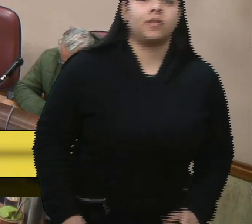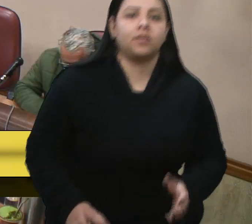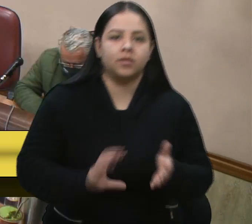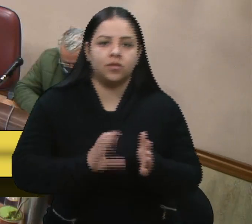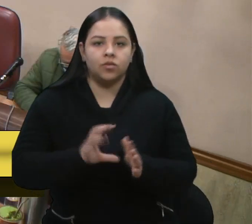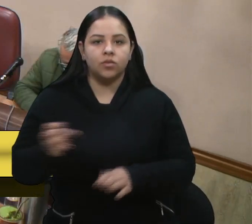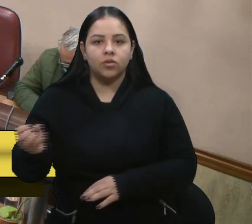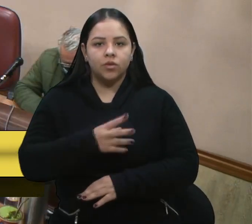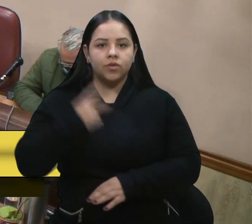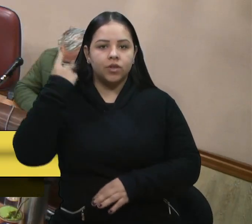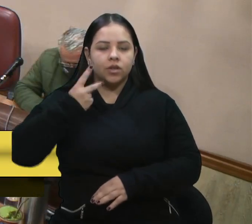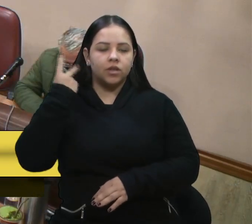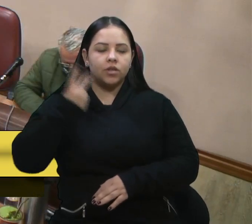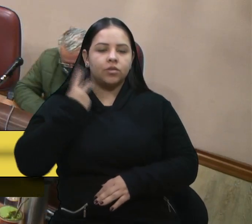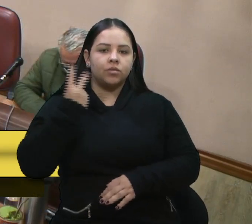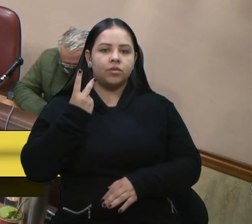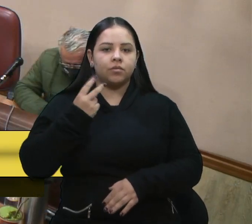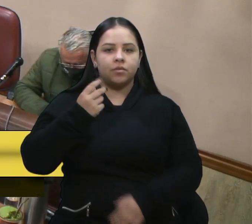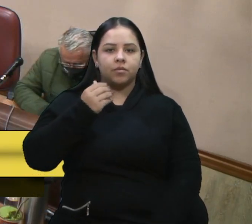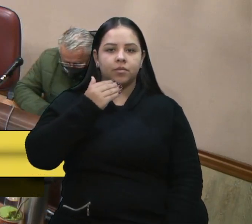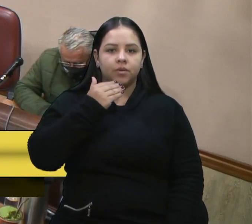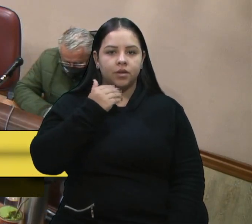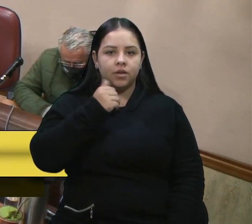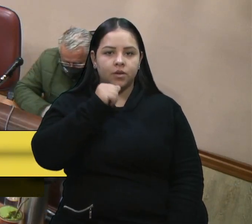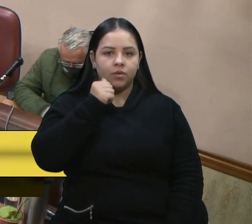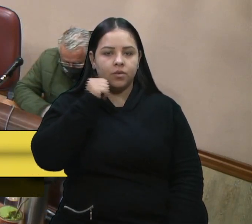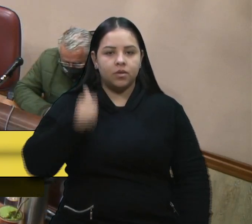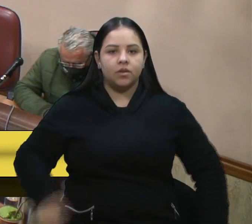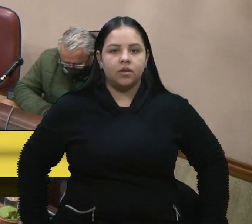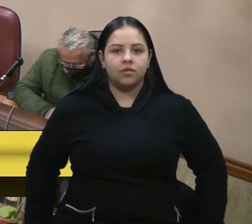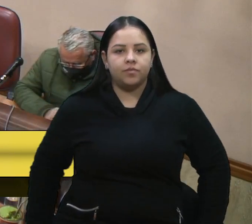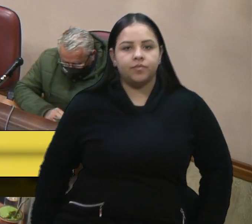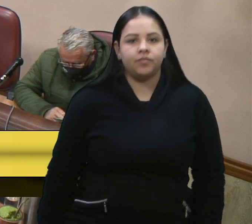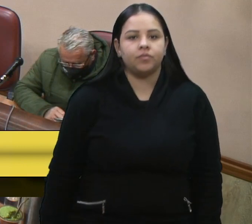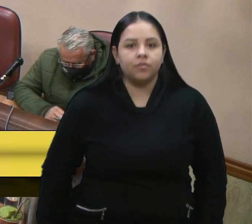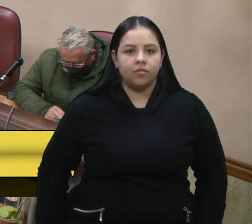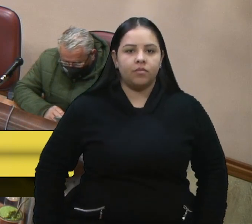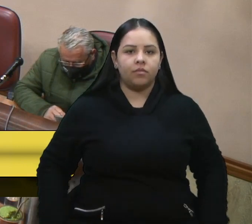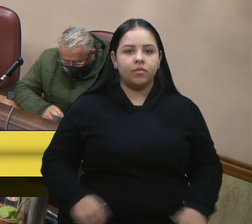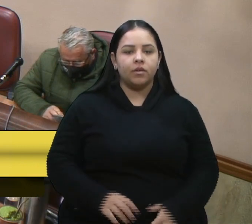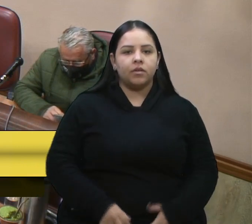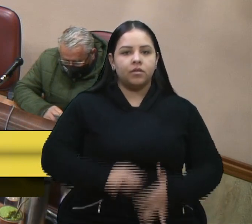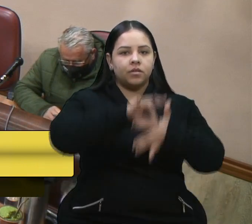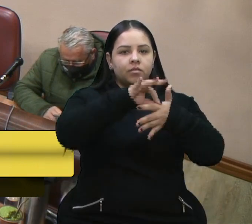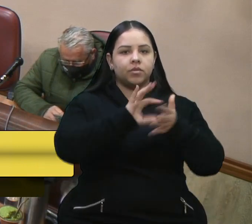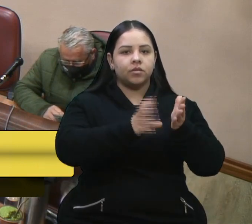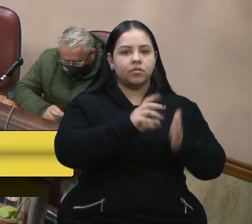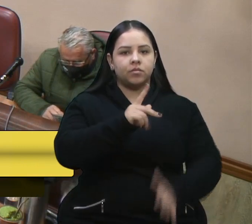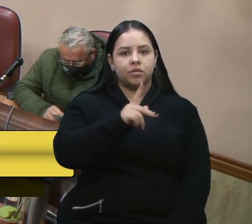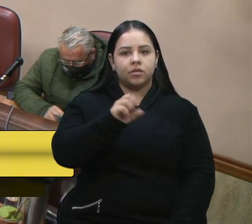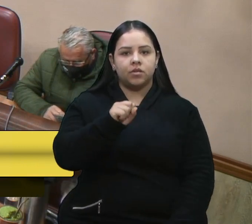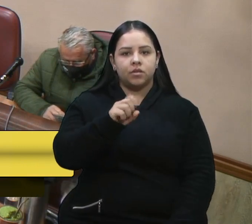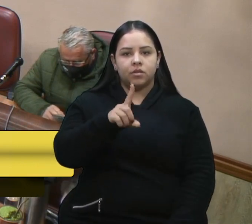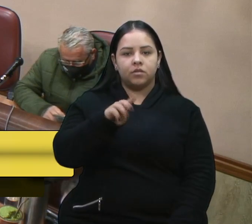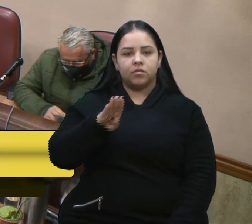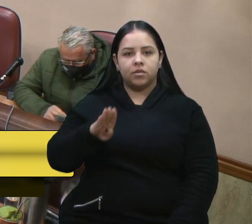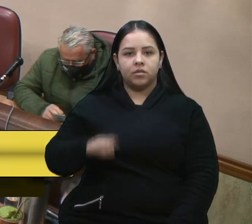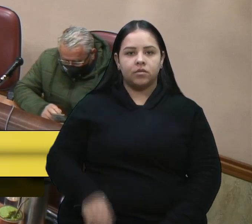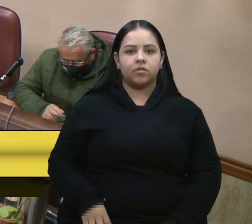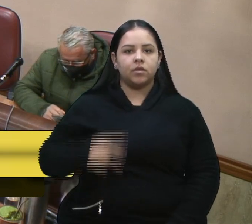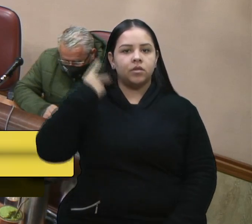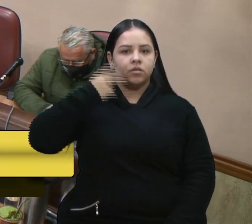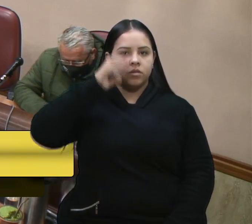Vereador Marcon da tribuna. Declaração de líder da Bom, bancada do vamos PSDB. fazer um. Rafael Buenos, talvez